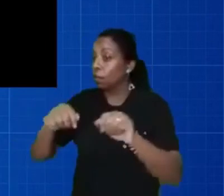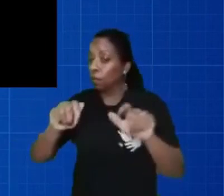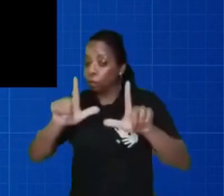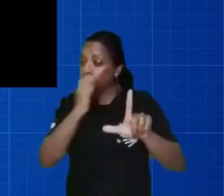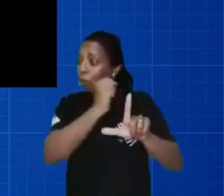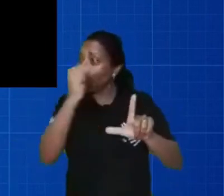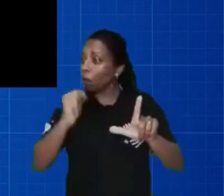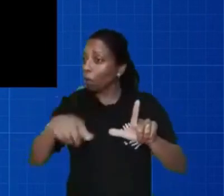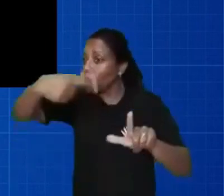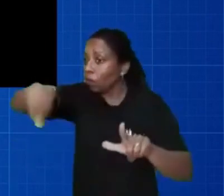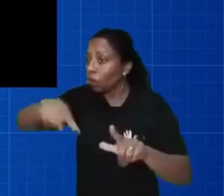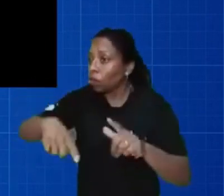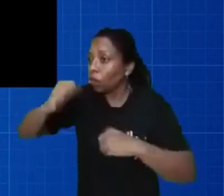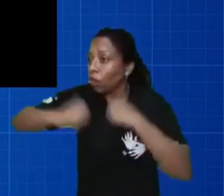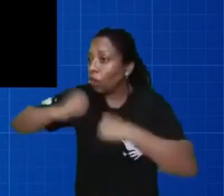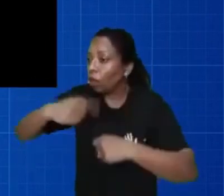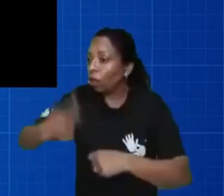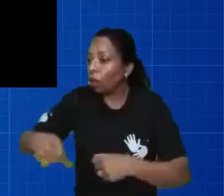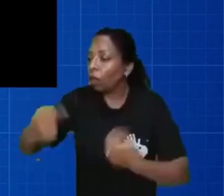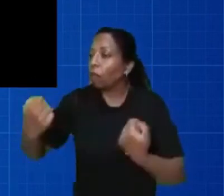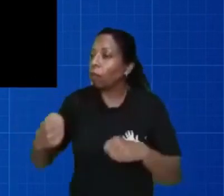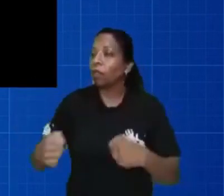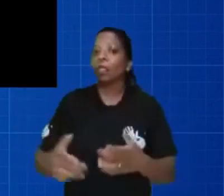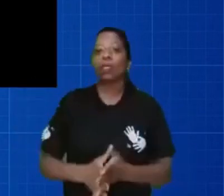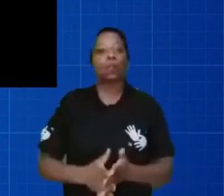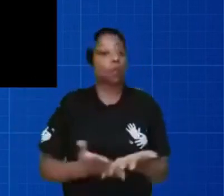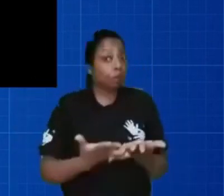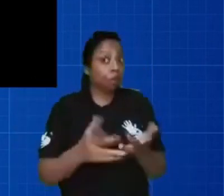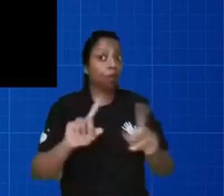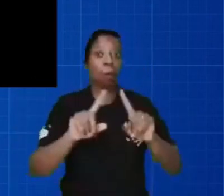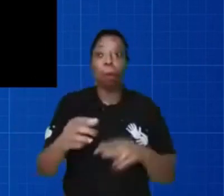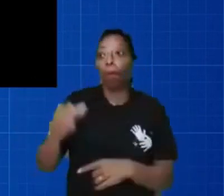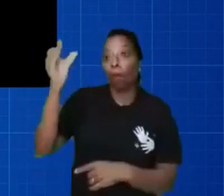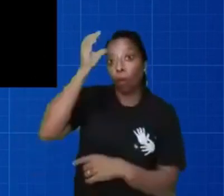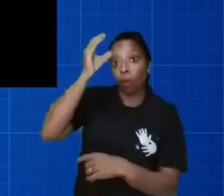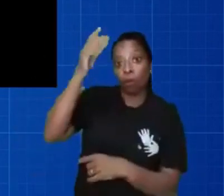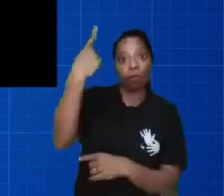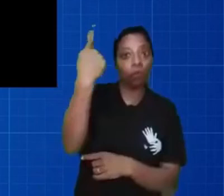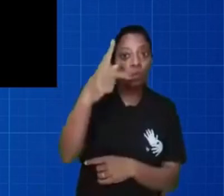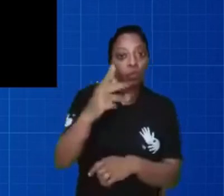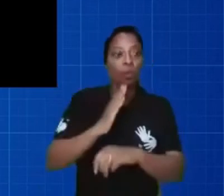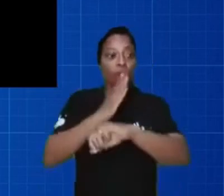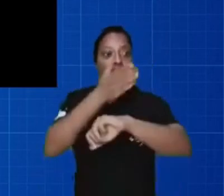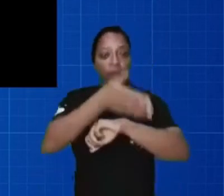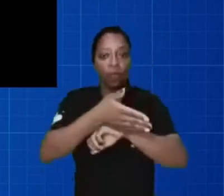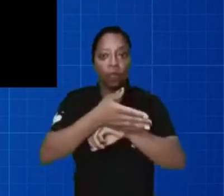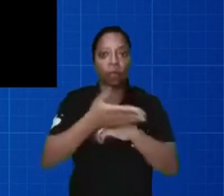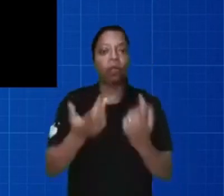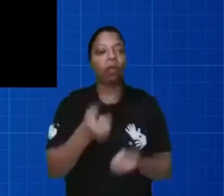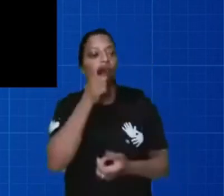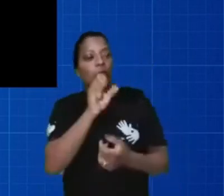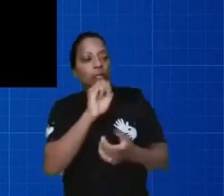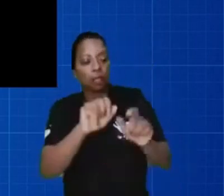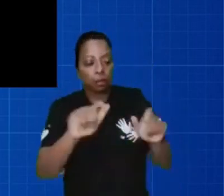dia. Se a carteirinha está em dia, se precisa de alguma outra vacina, porque sempre tem uma alteraçãozinha ou outra, os estudos estão sempre evoluindo,